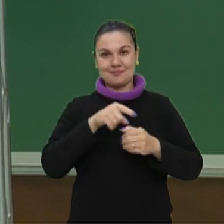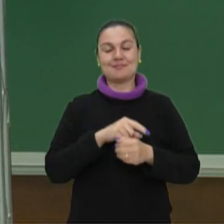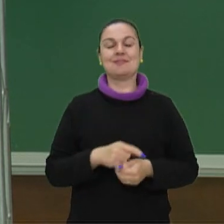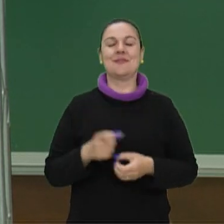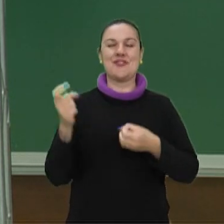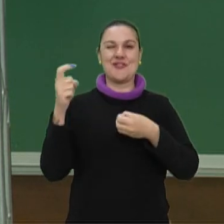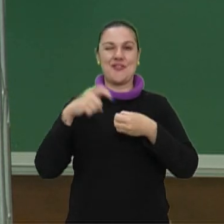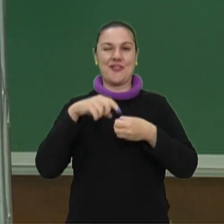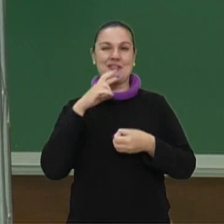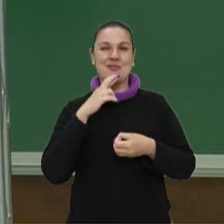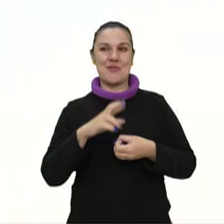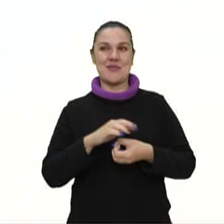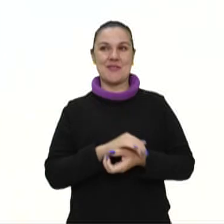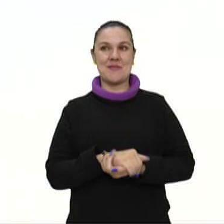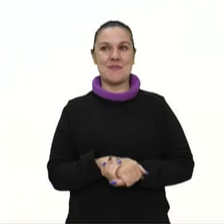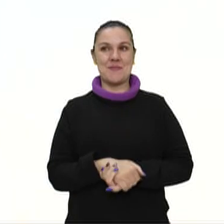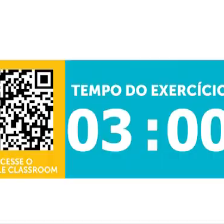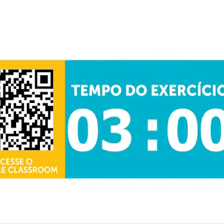Eu volto já com a correção.